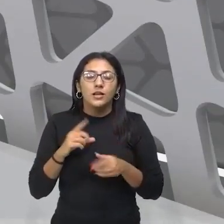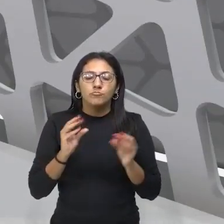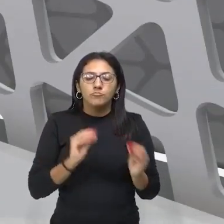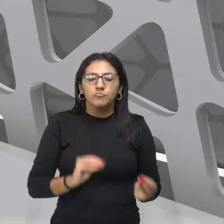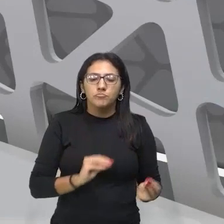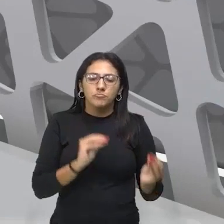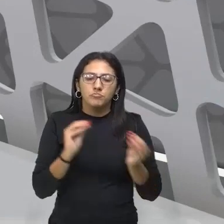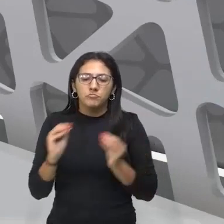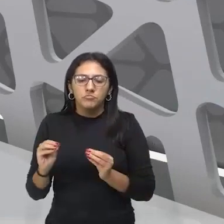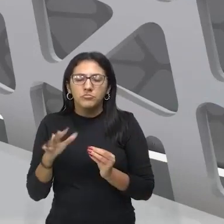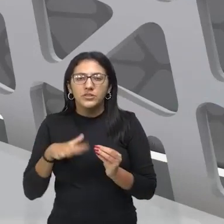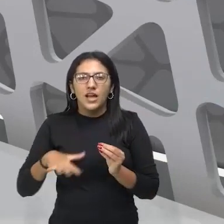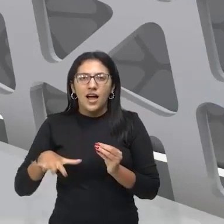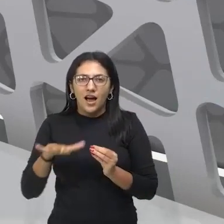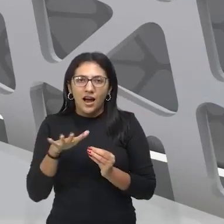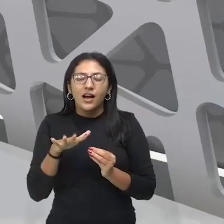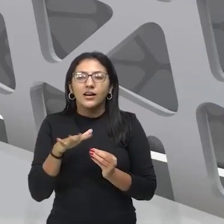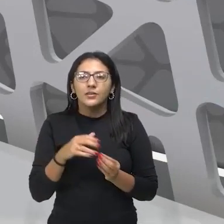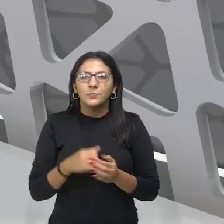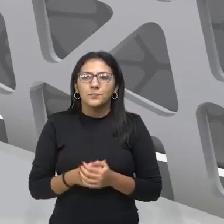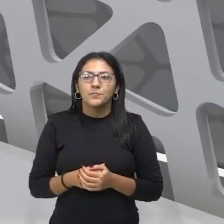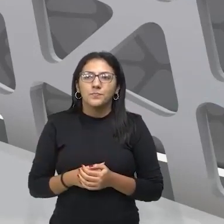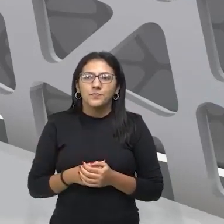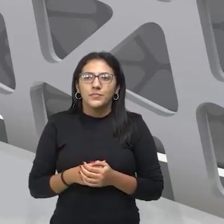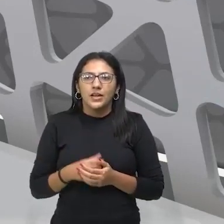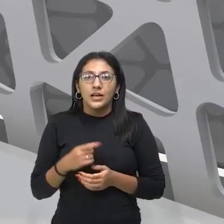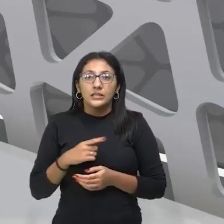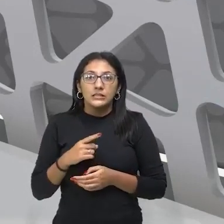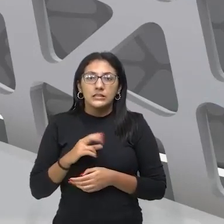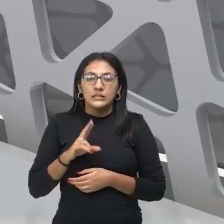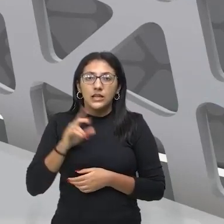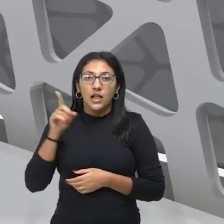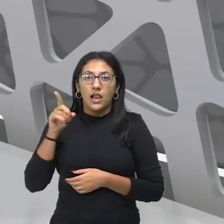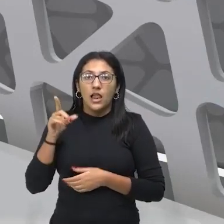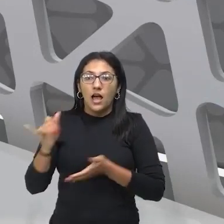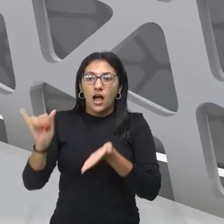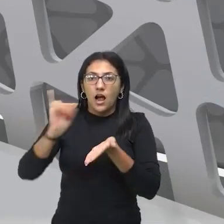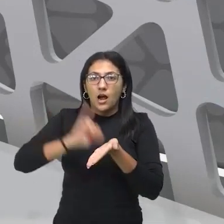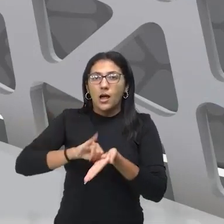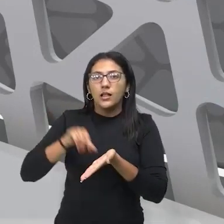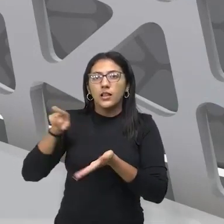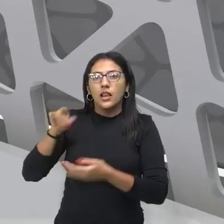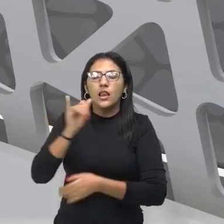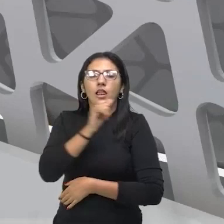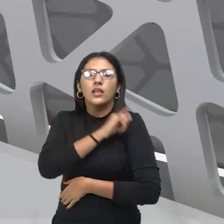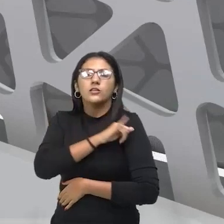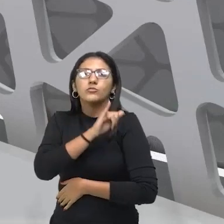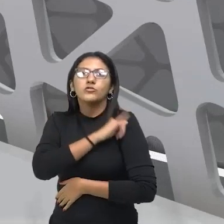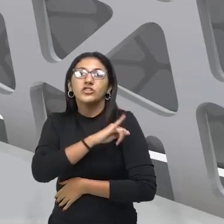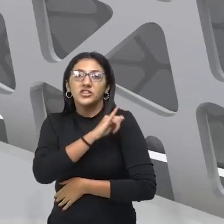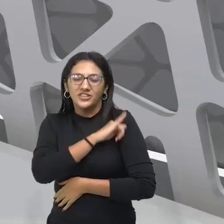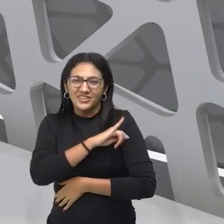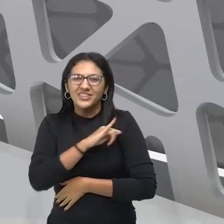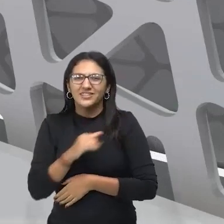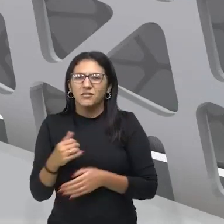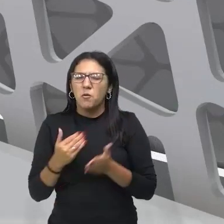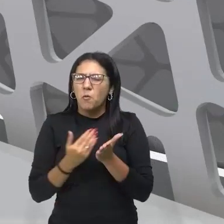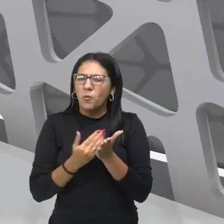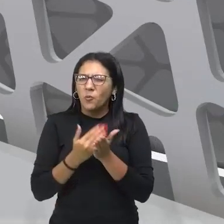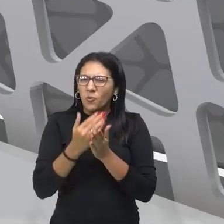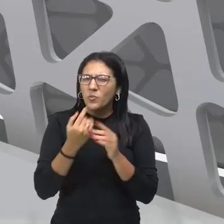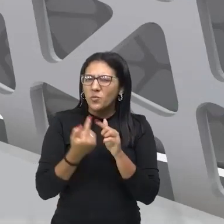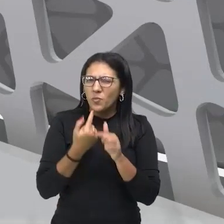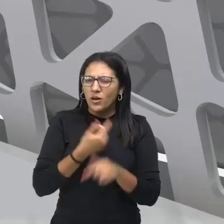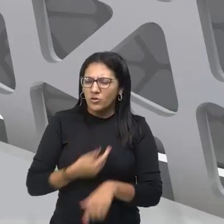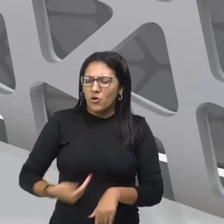Isso mesmo, antes a capital do Brasil era no Rio de Janeiro. Até o início do governo JK,